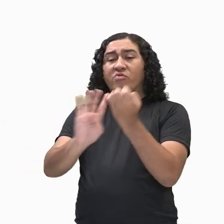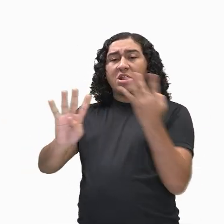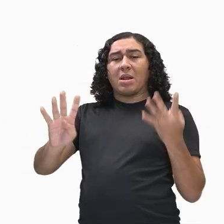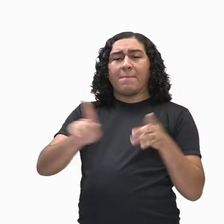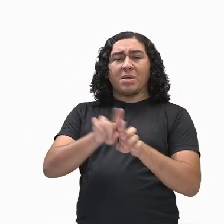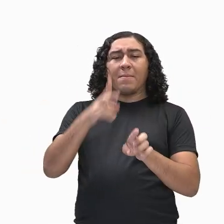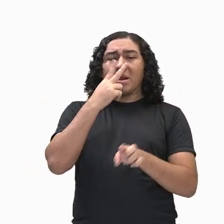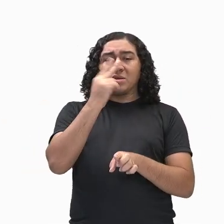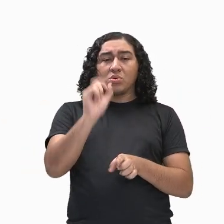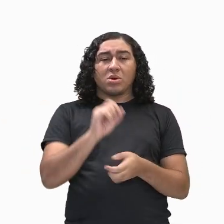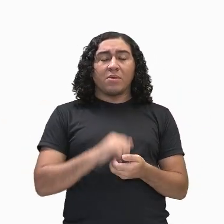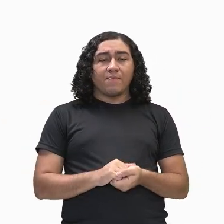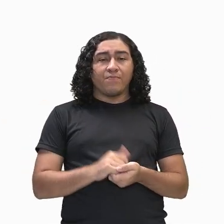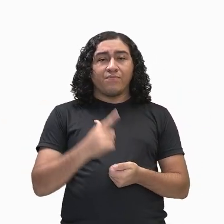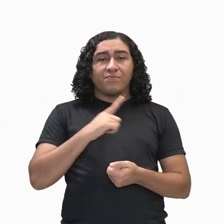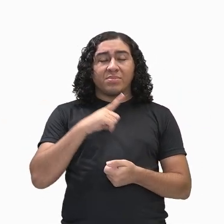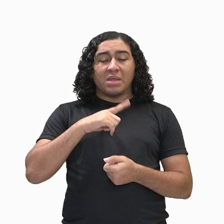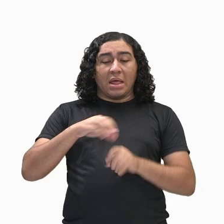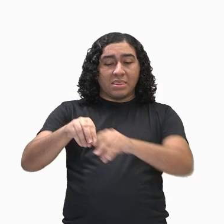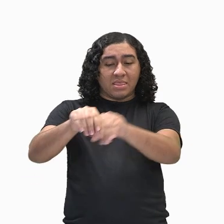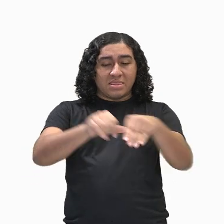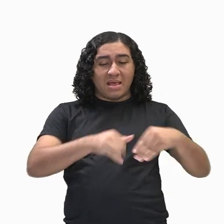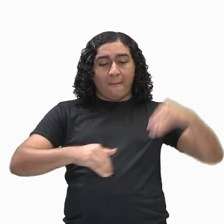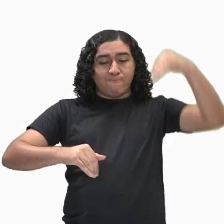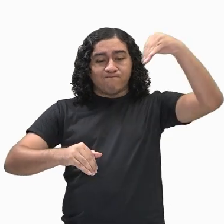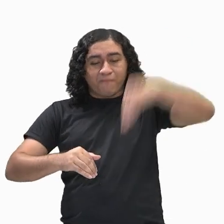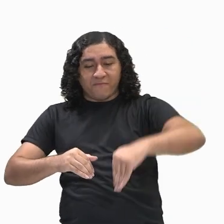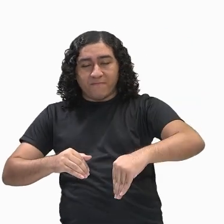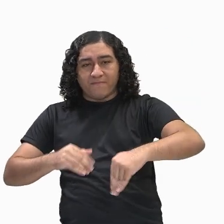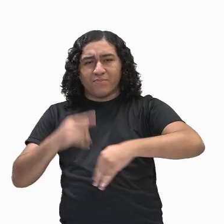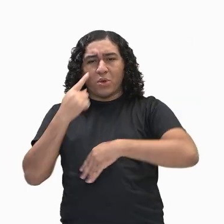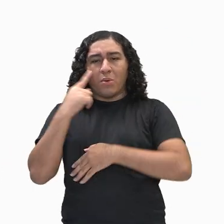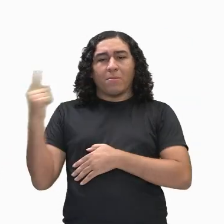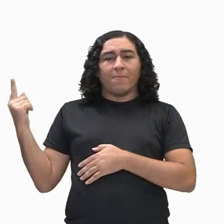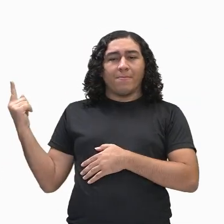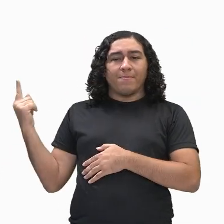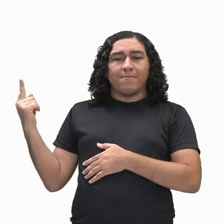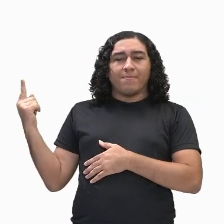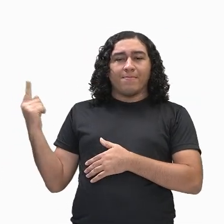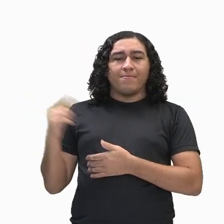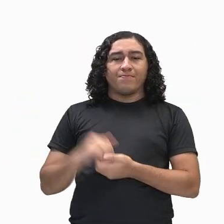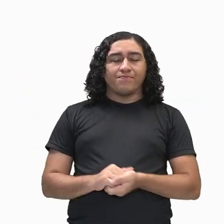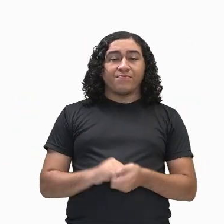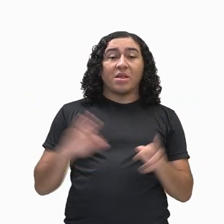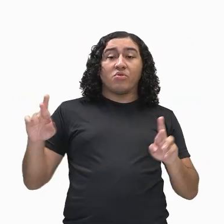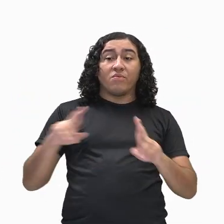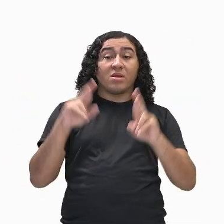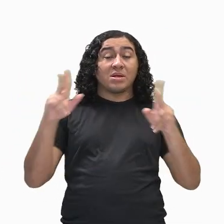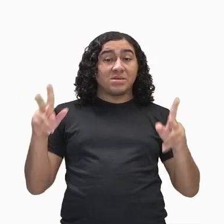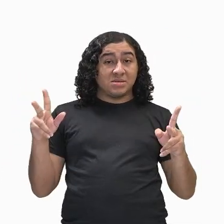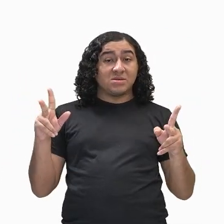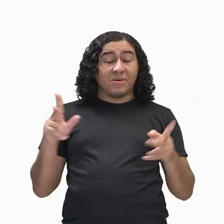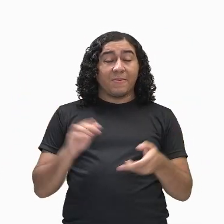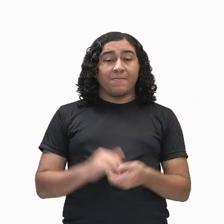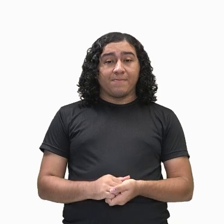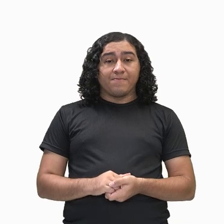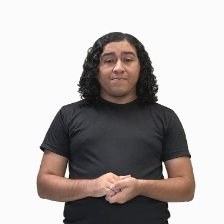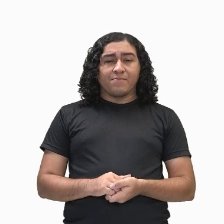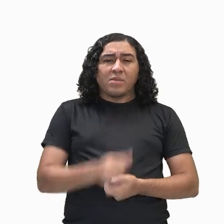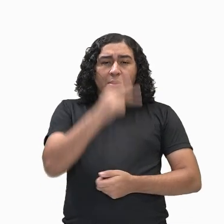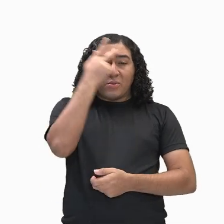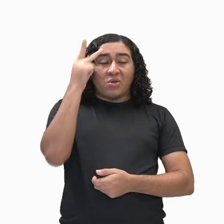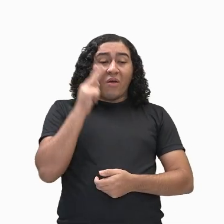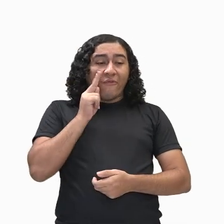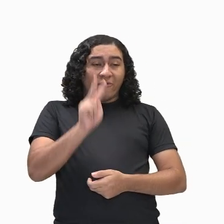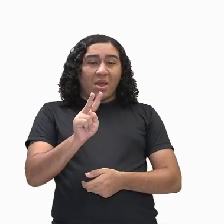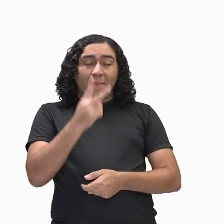Virados. Então é uma instalação que ela te tira da zona de conforto, né? Ela traz aquilo que te